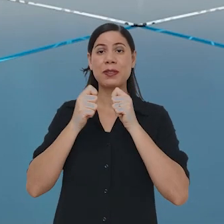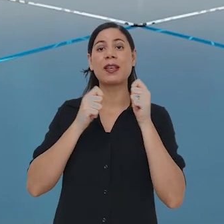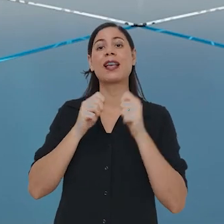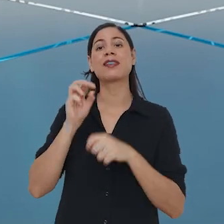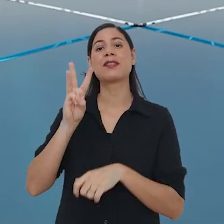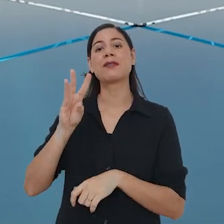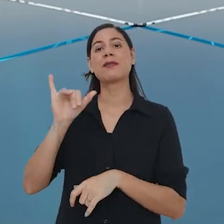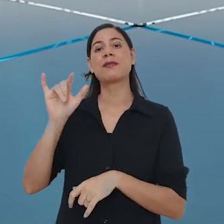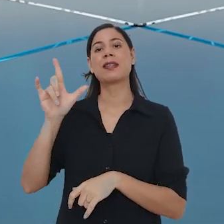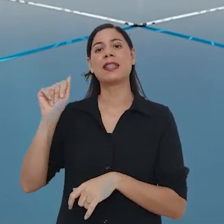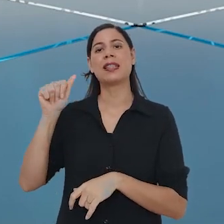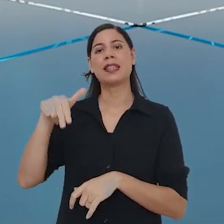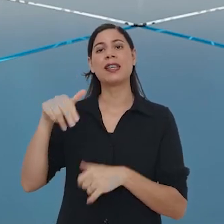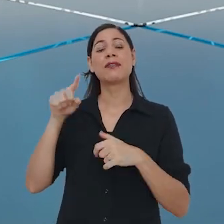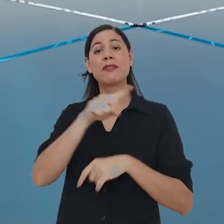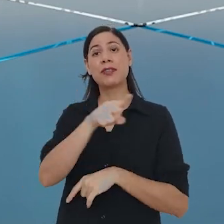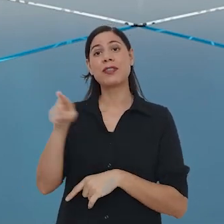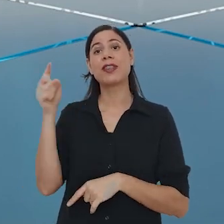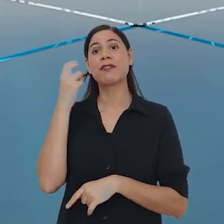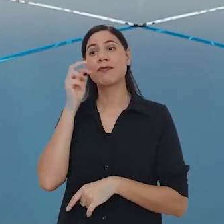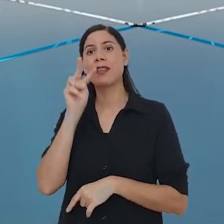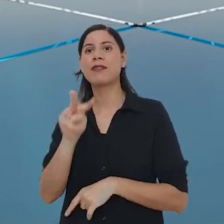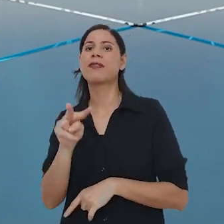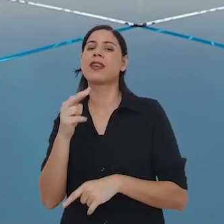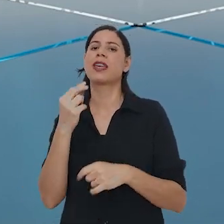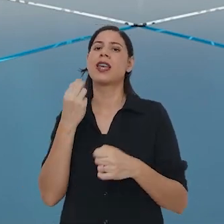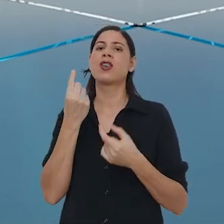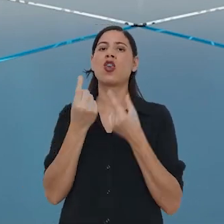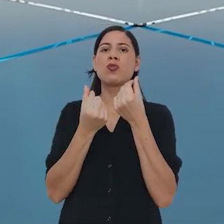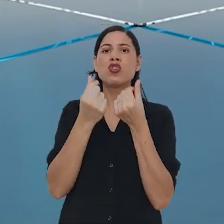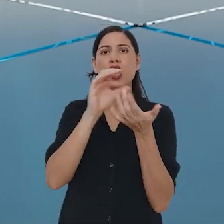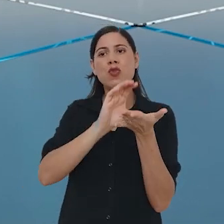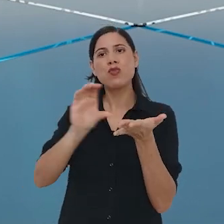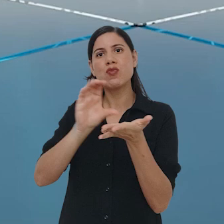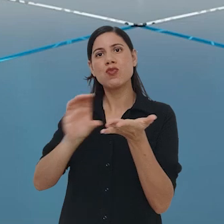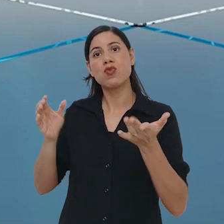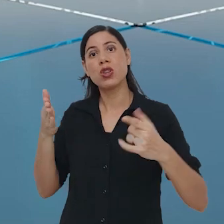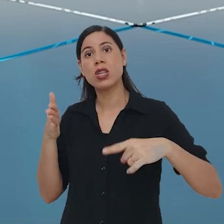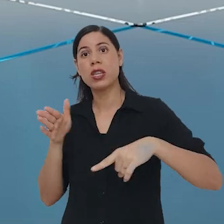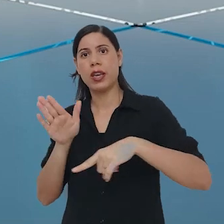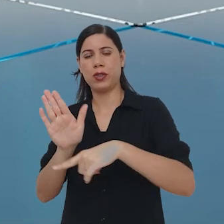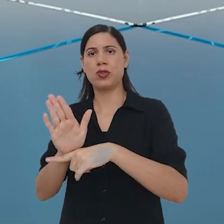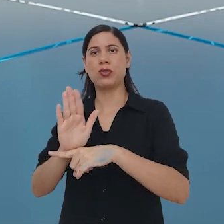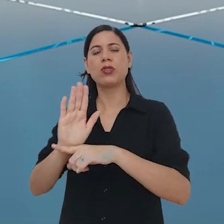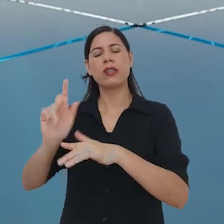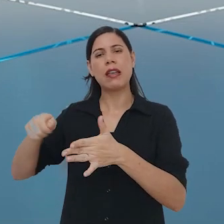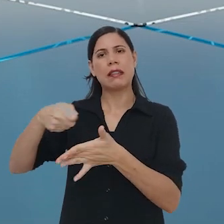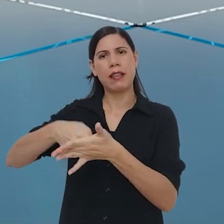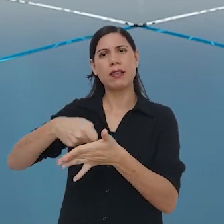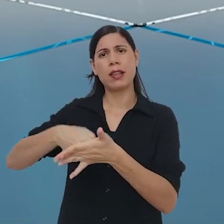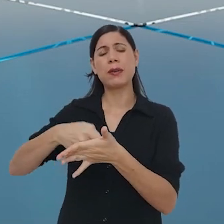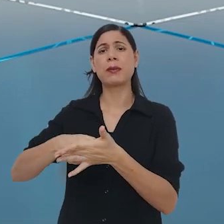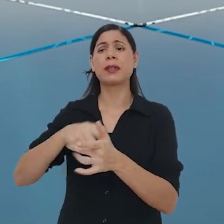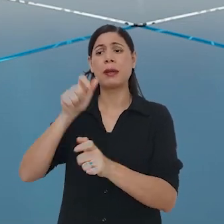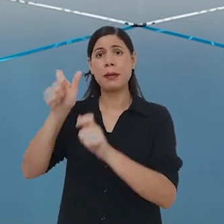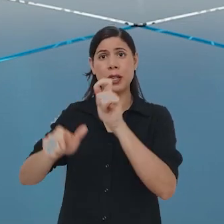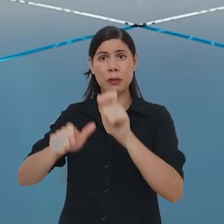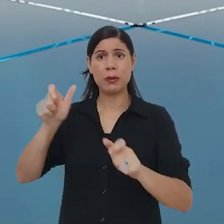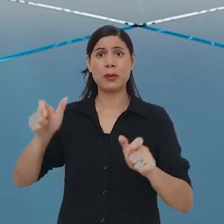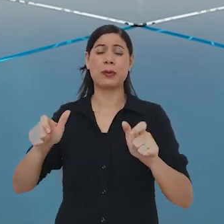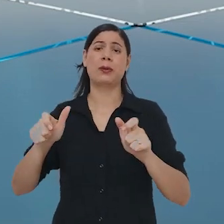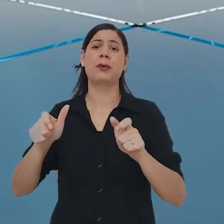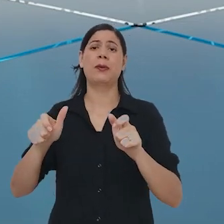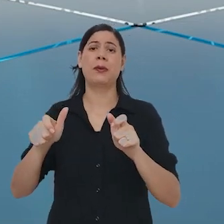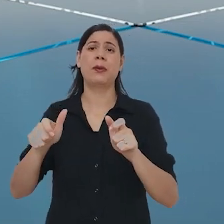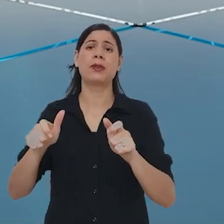Na reportagem de William Nascimento, você vai descobrir de onde vêm os recursos financeiros que ajudam nessa luta e o